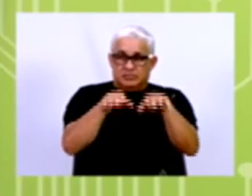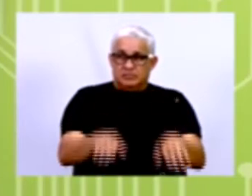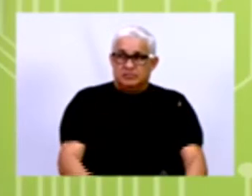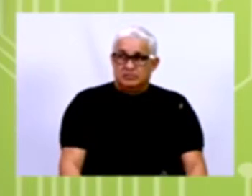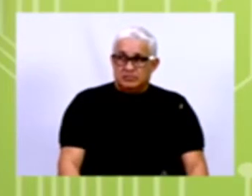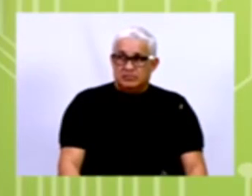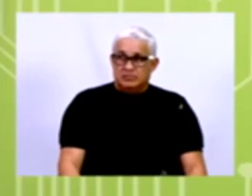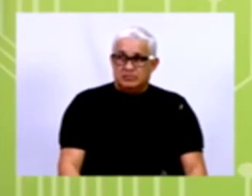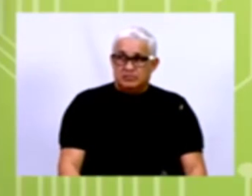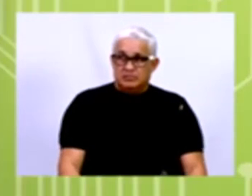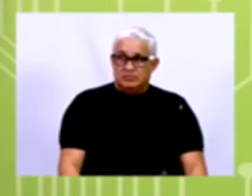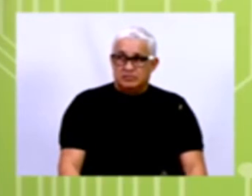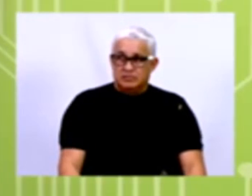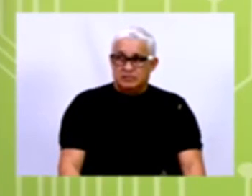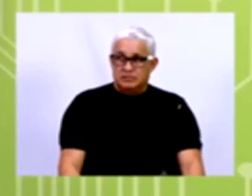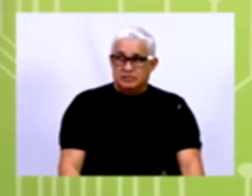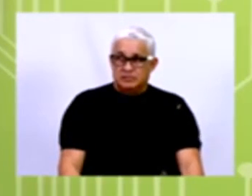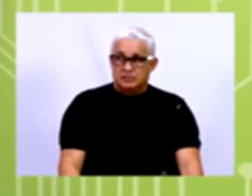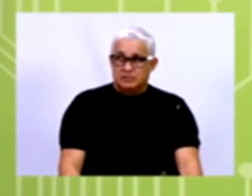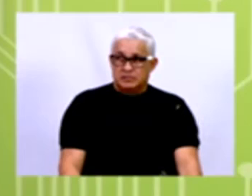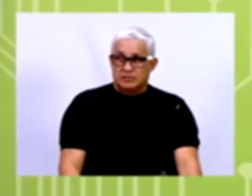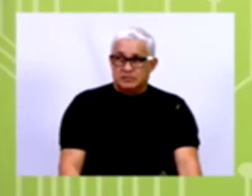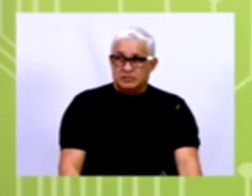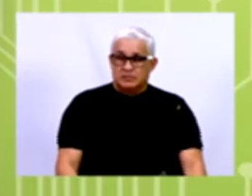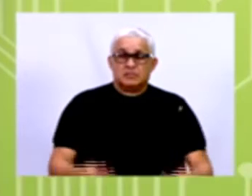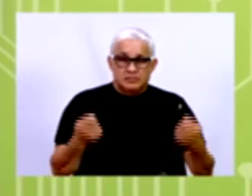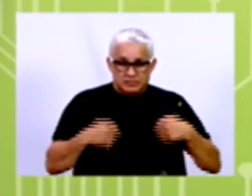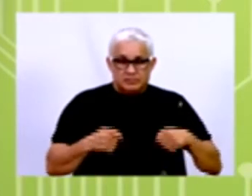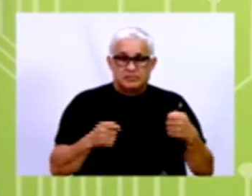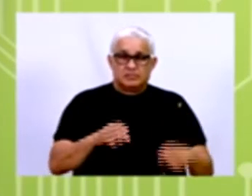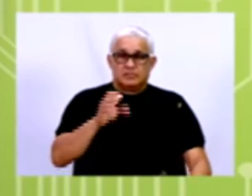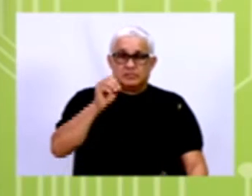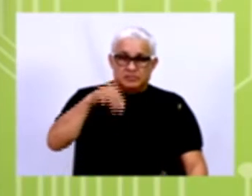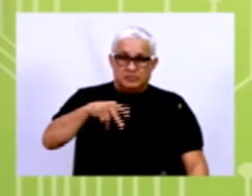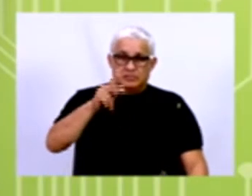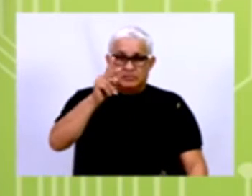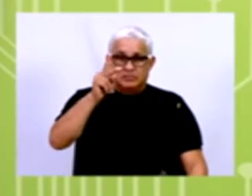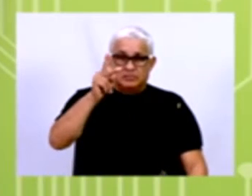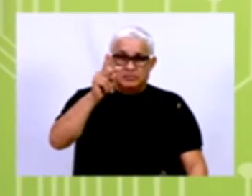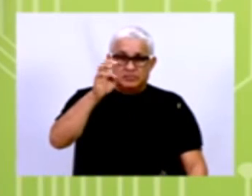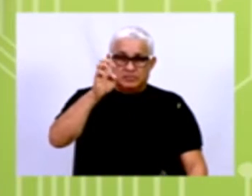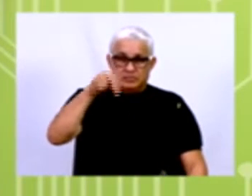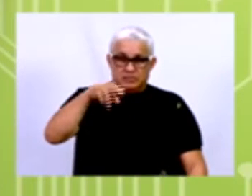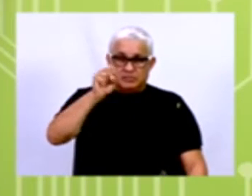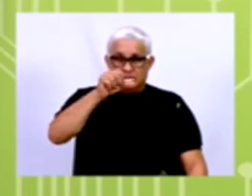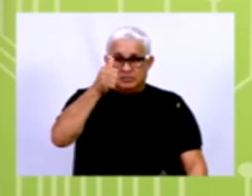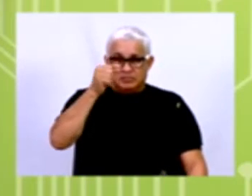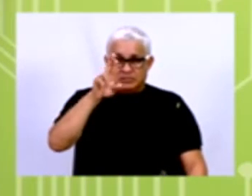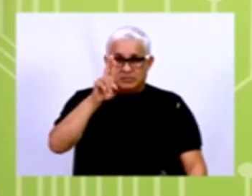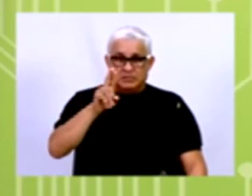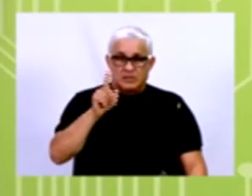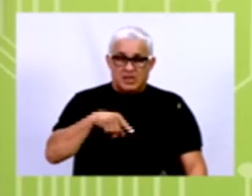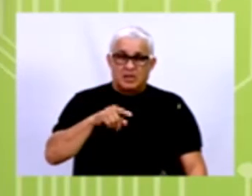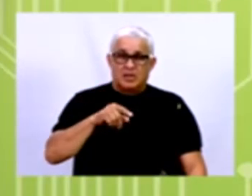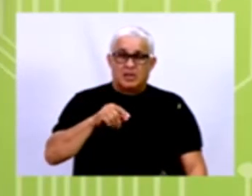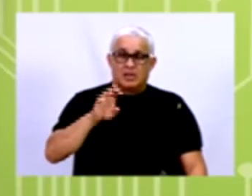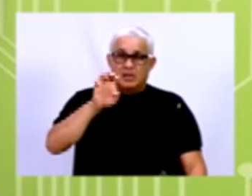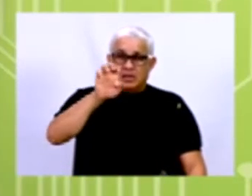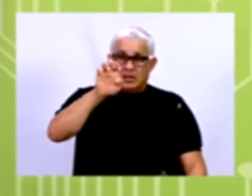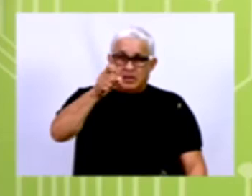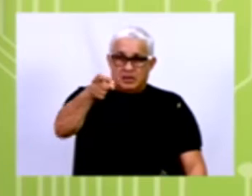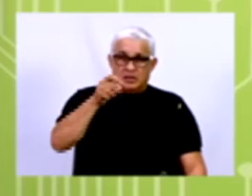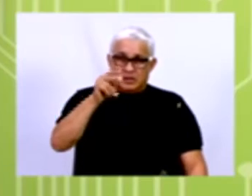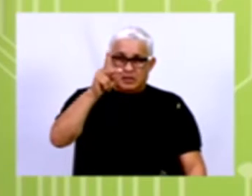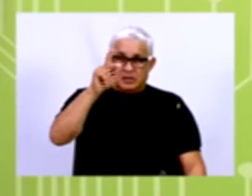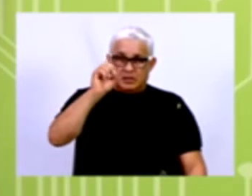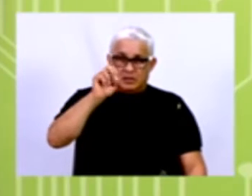desse vazamento, como o Keynes chama, tem que ser compensado com essa injeção que ele vai dizer que são as exportações. Então, se o país